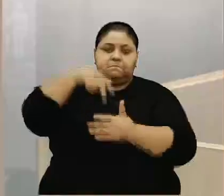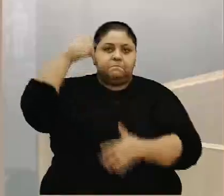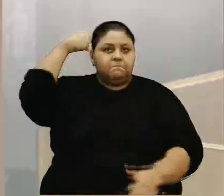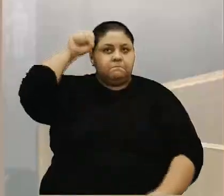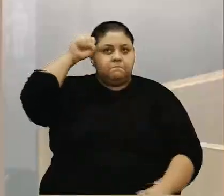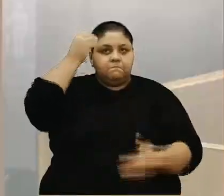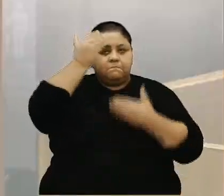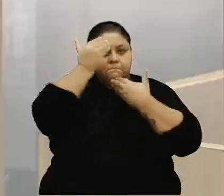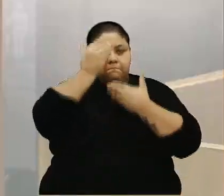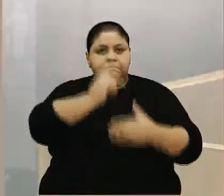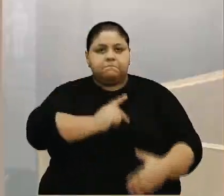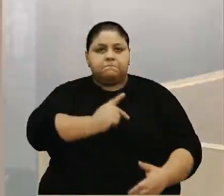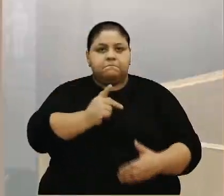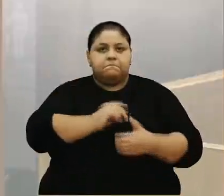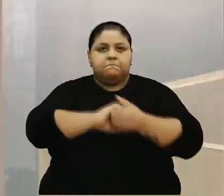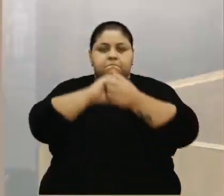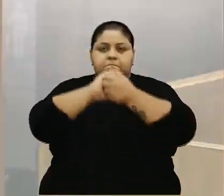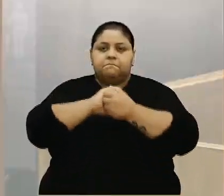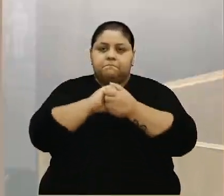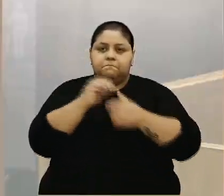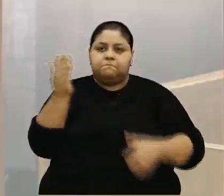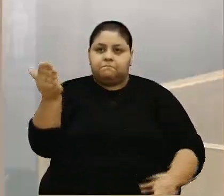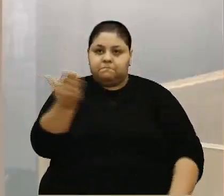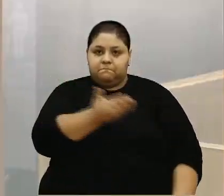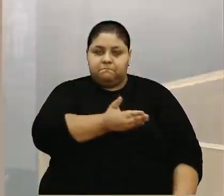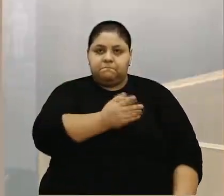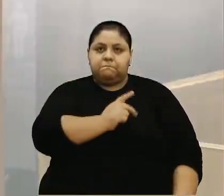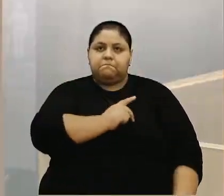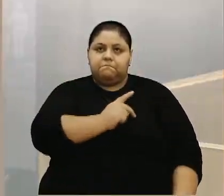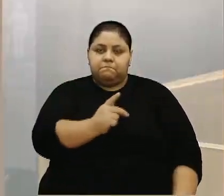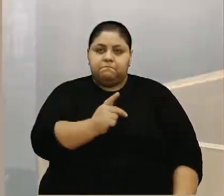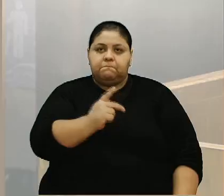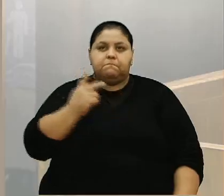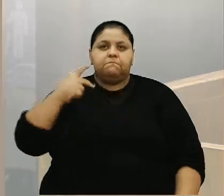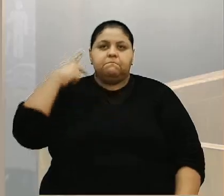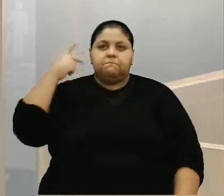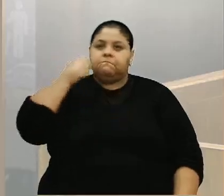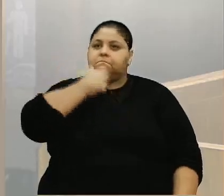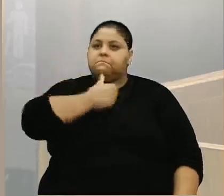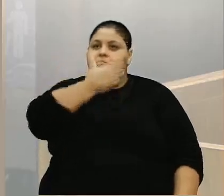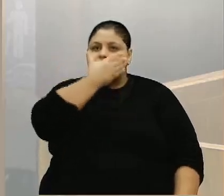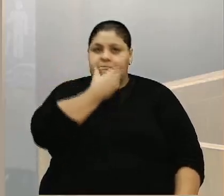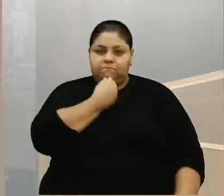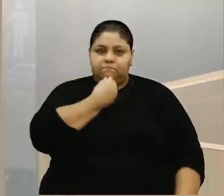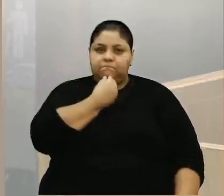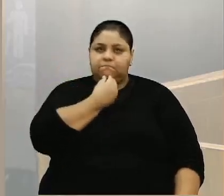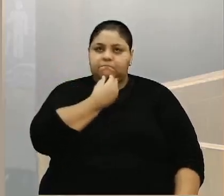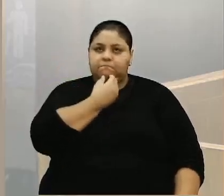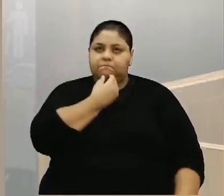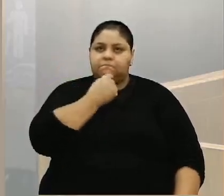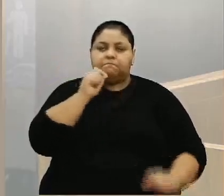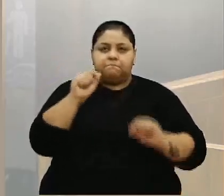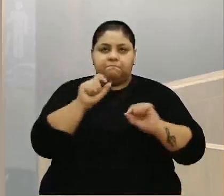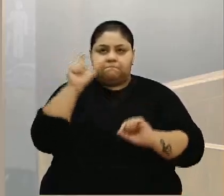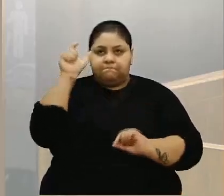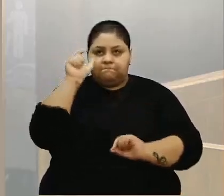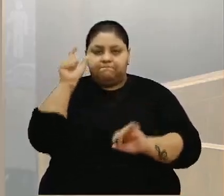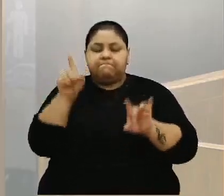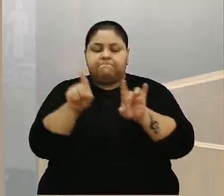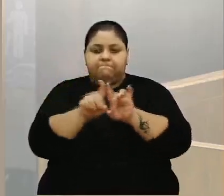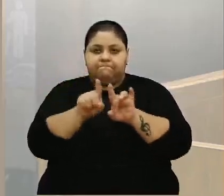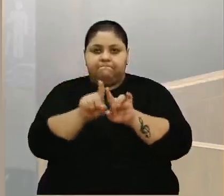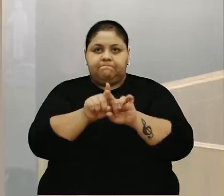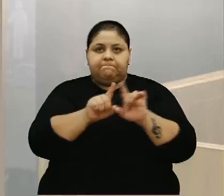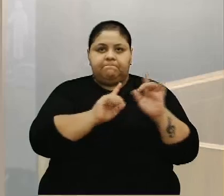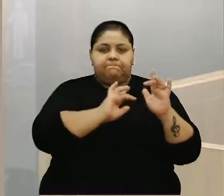Obrigado, presidente. Cumprimento nobres pares, presidente, cumprimento a todos que nos assistem através da